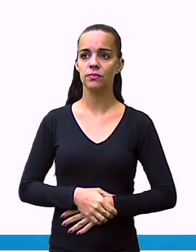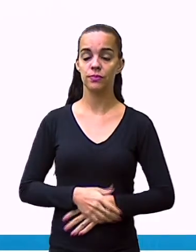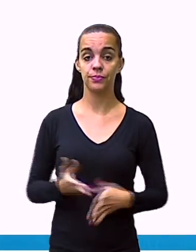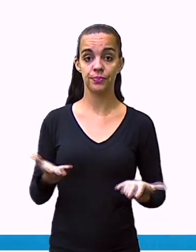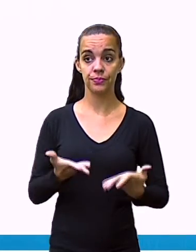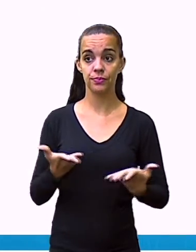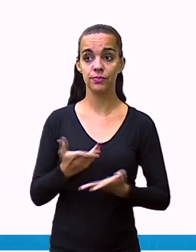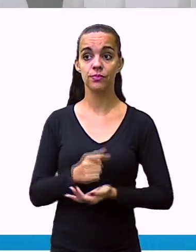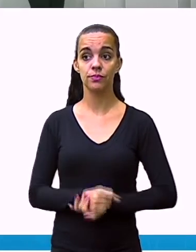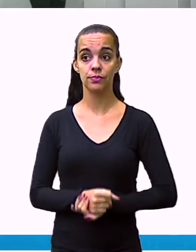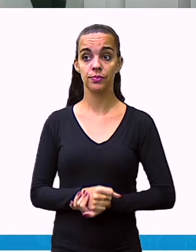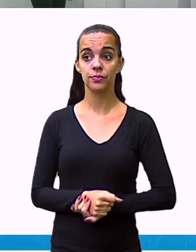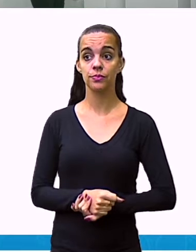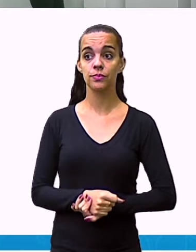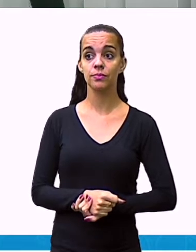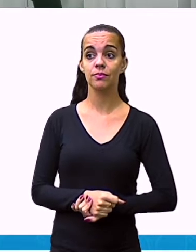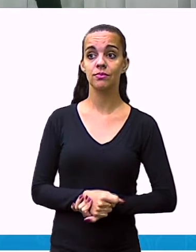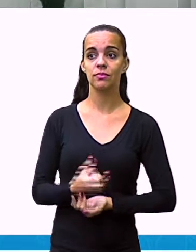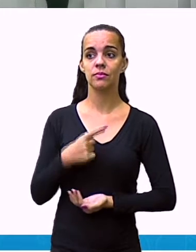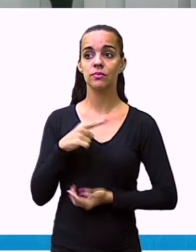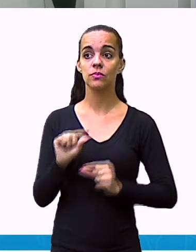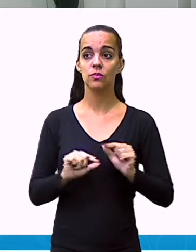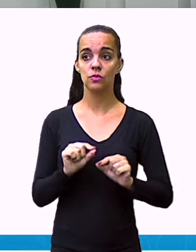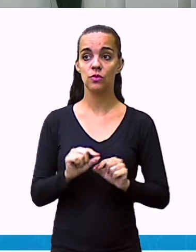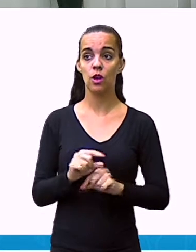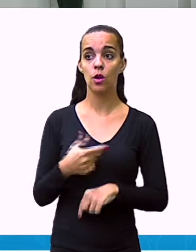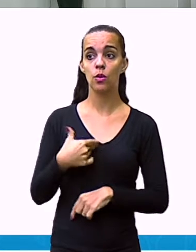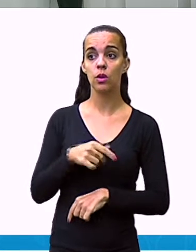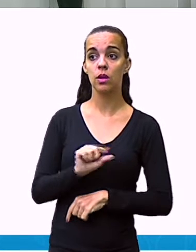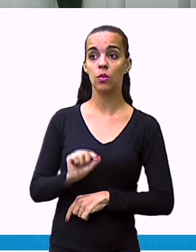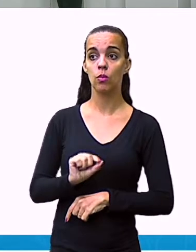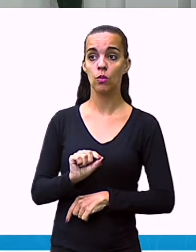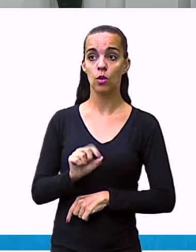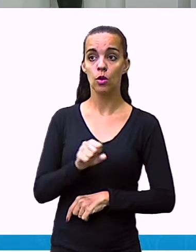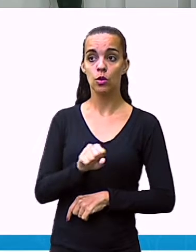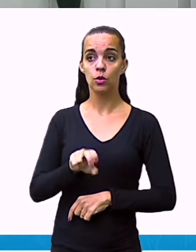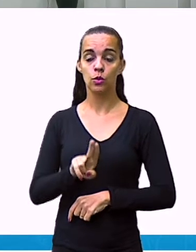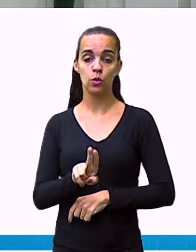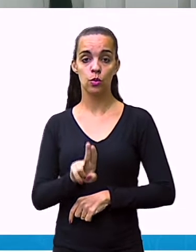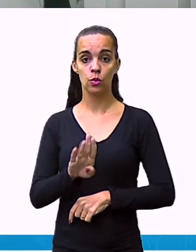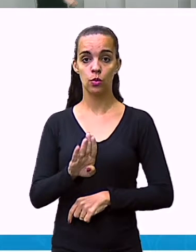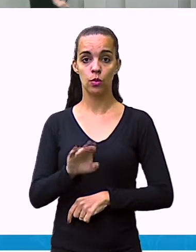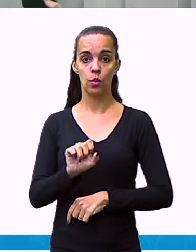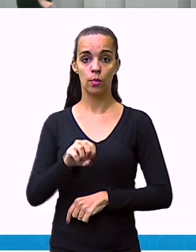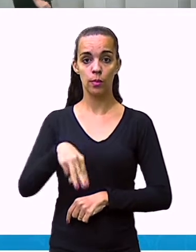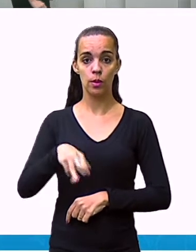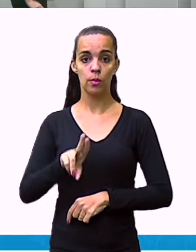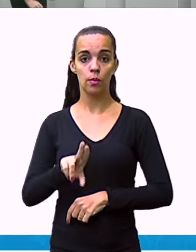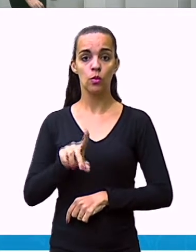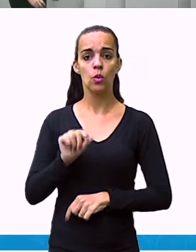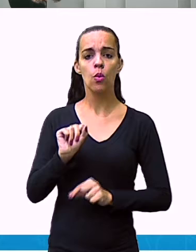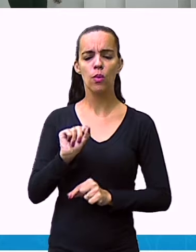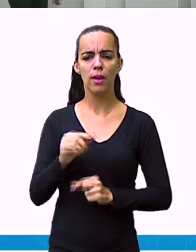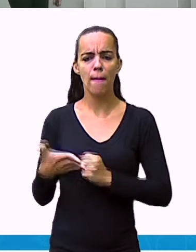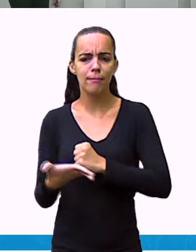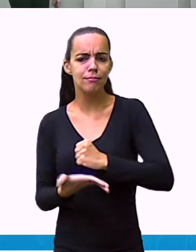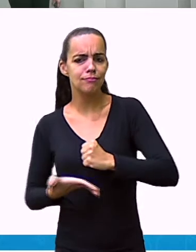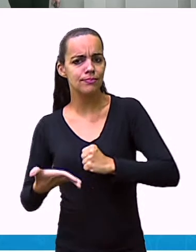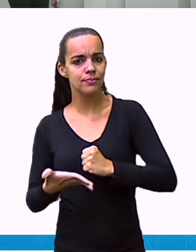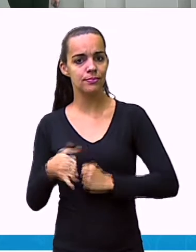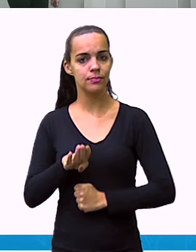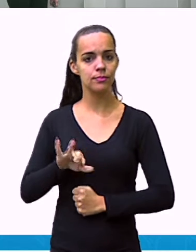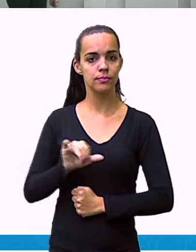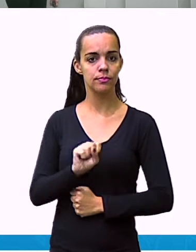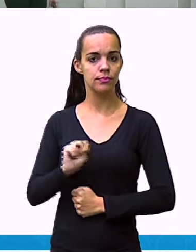e agora nós vamos combatendo como base o grama nós vamos ver que